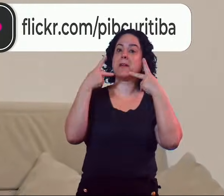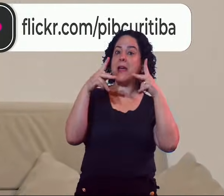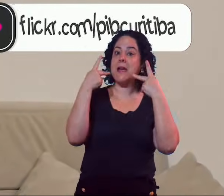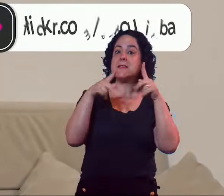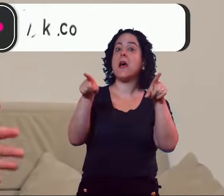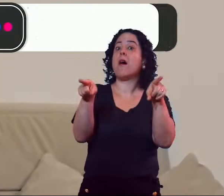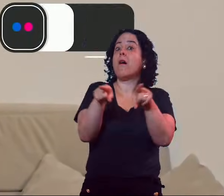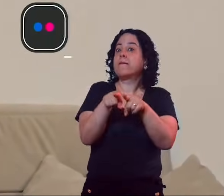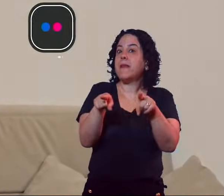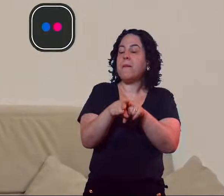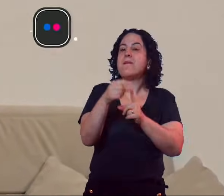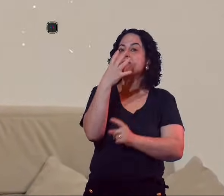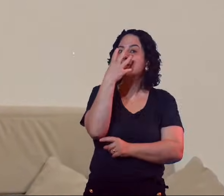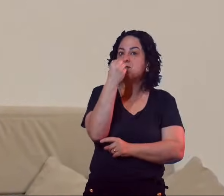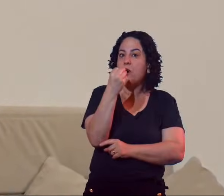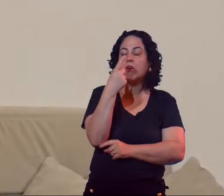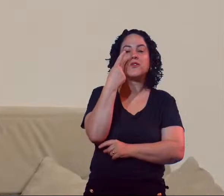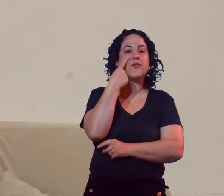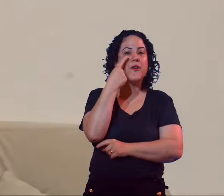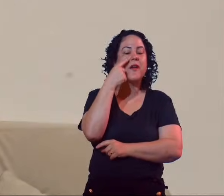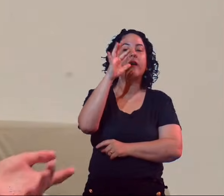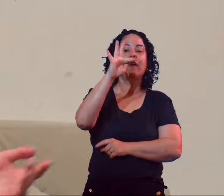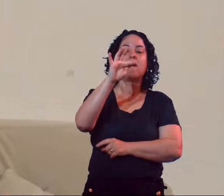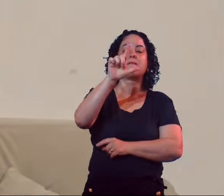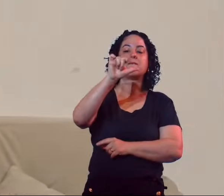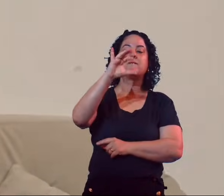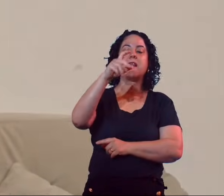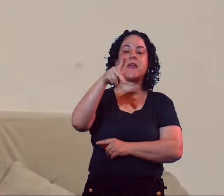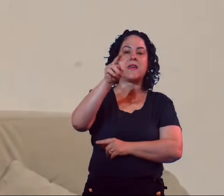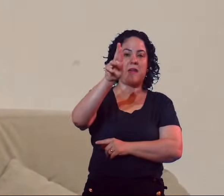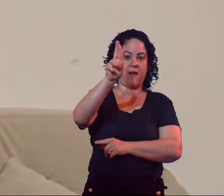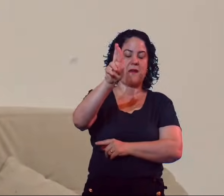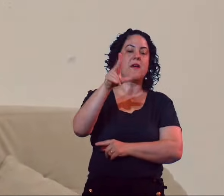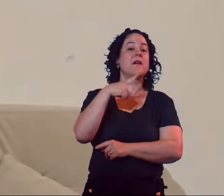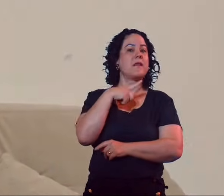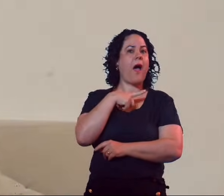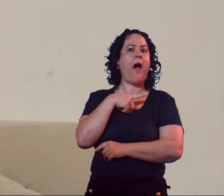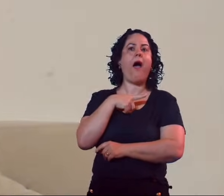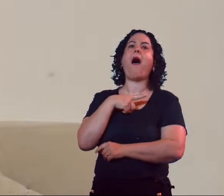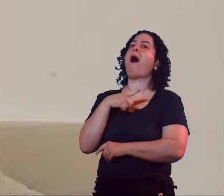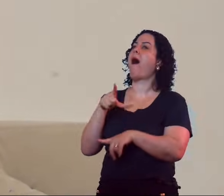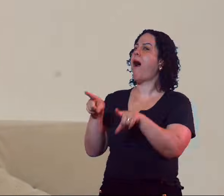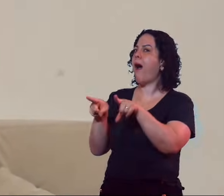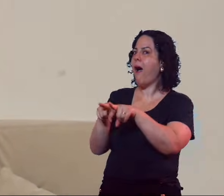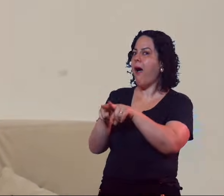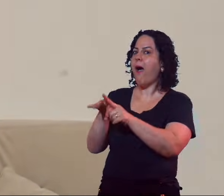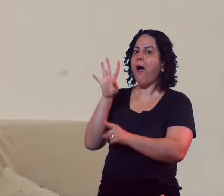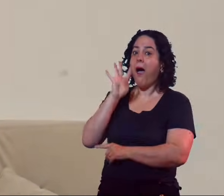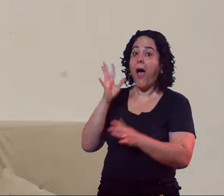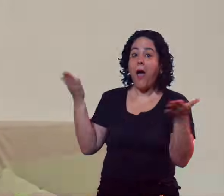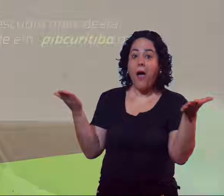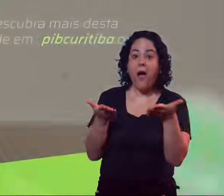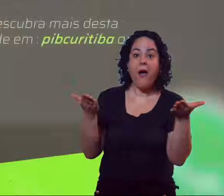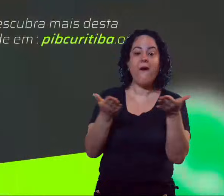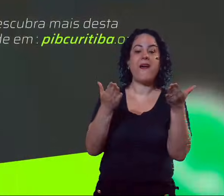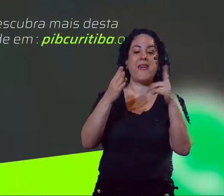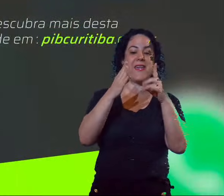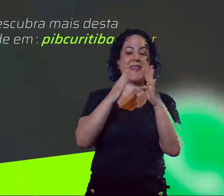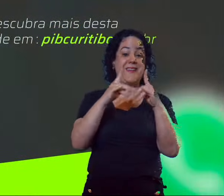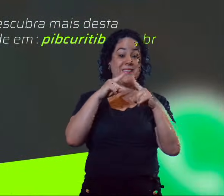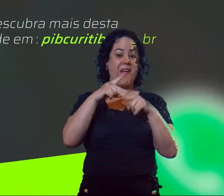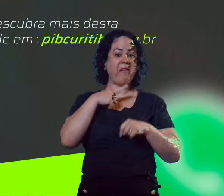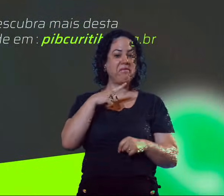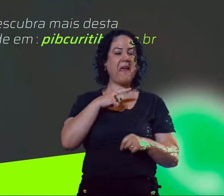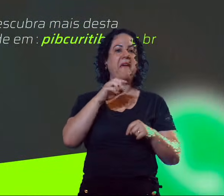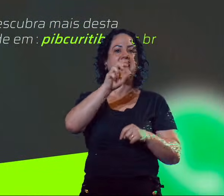Flickr, cheio de fotos dos nossos eventos. Ah, e tem uma coisa muito legal. E agora, a igreja tem um assistente